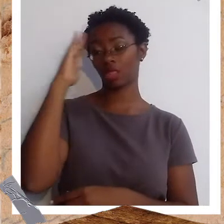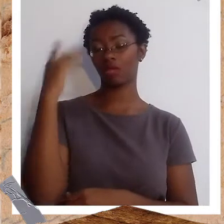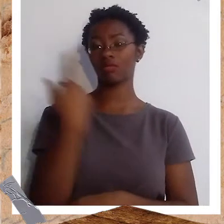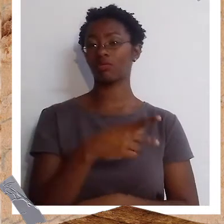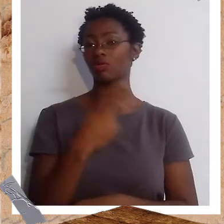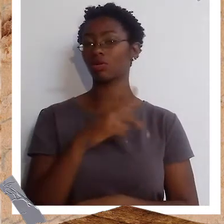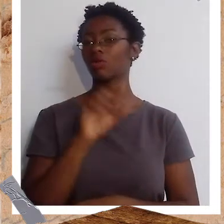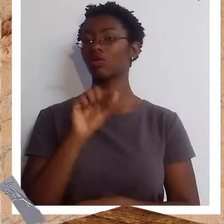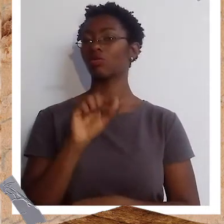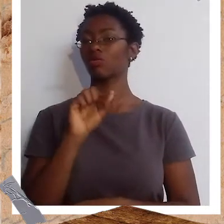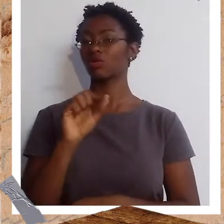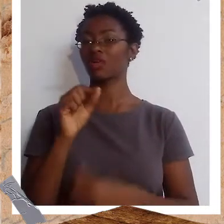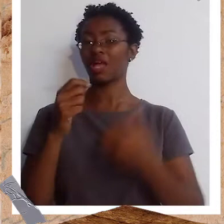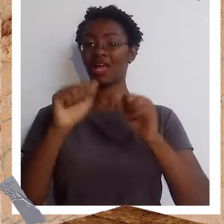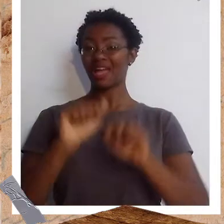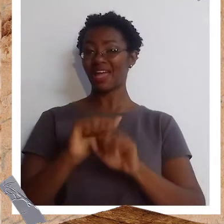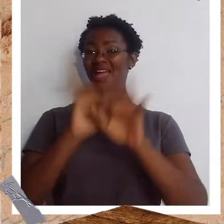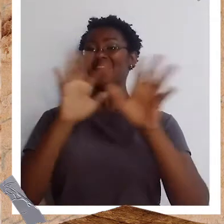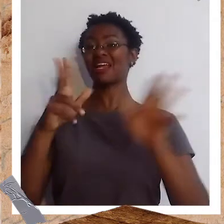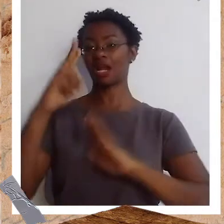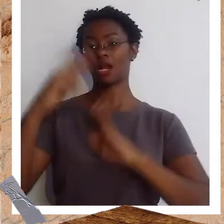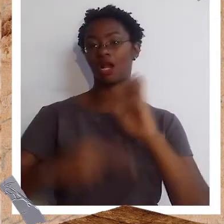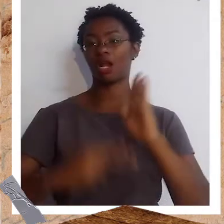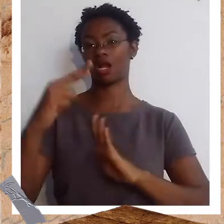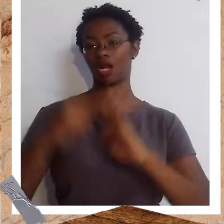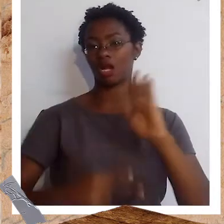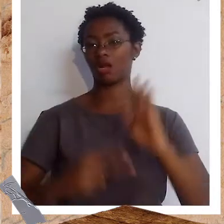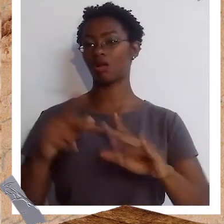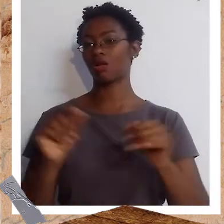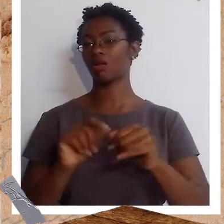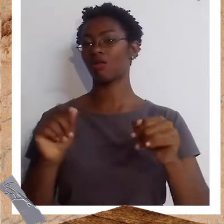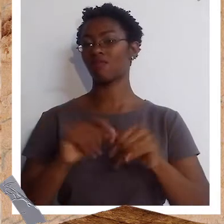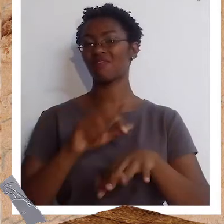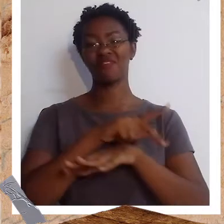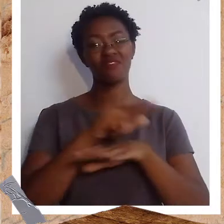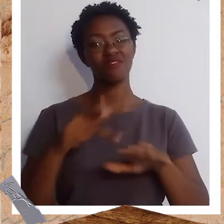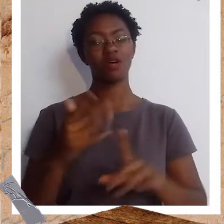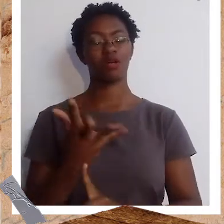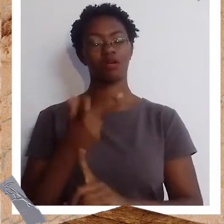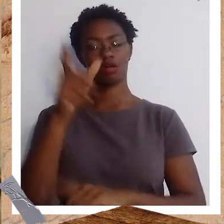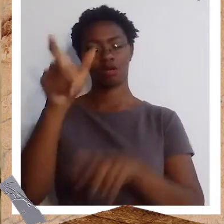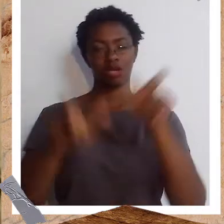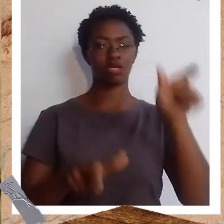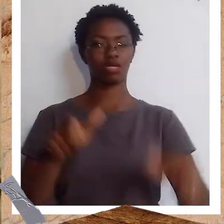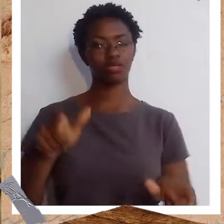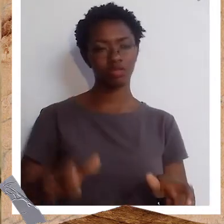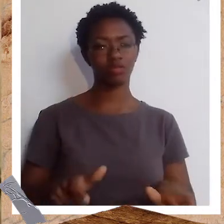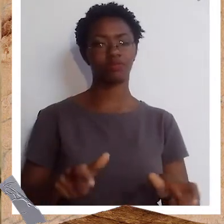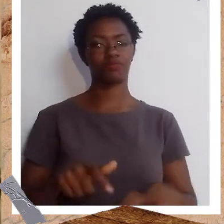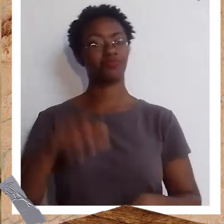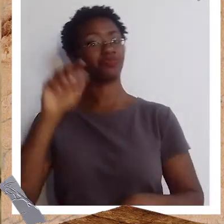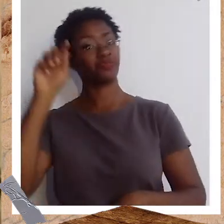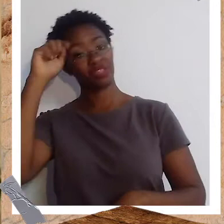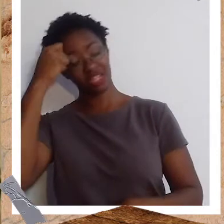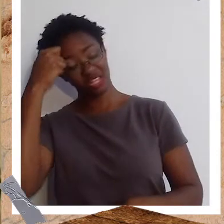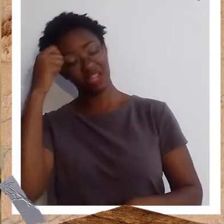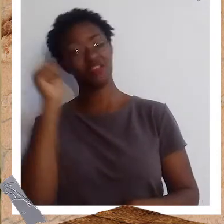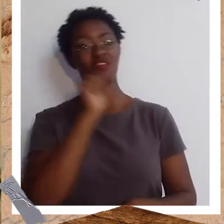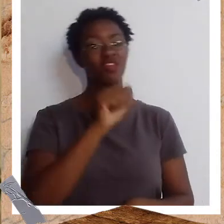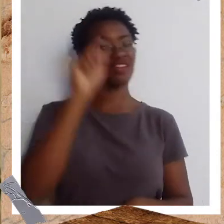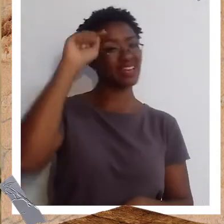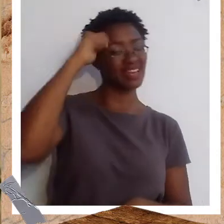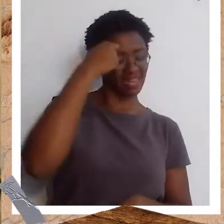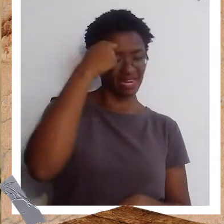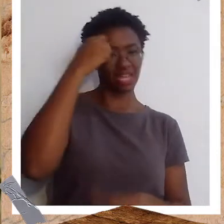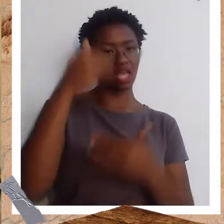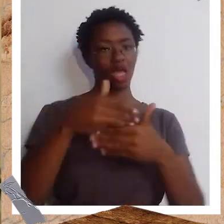que muito evidente na leitura que se faz de uma série de artistas negros e negras que foram contemporâneos a Carolina, que também